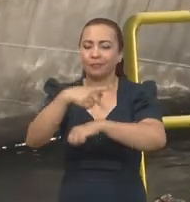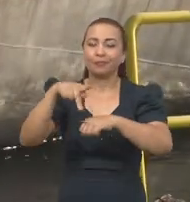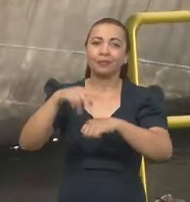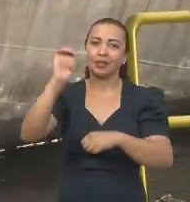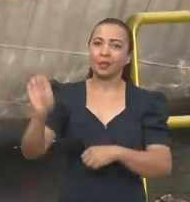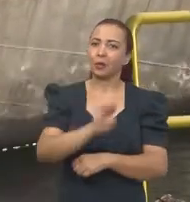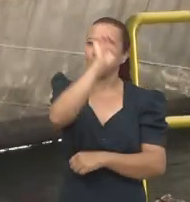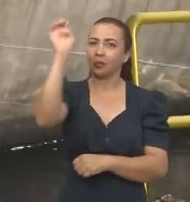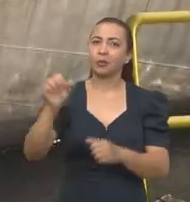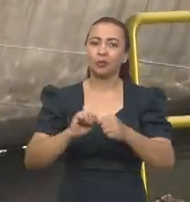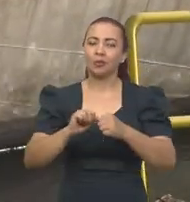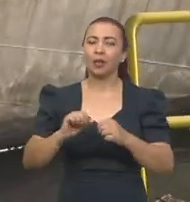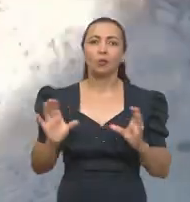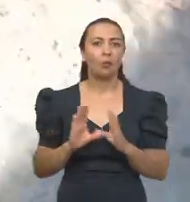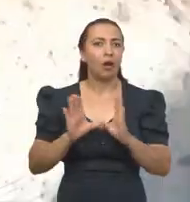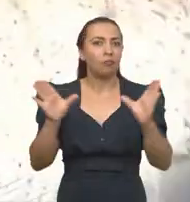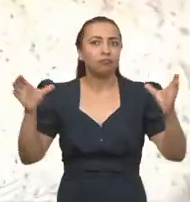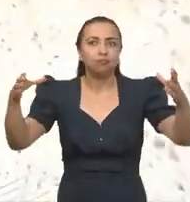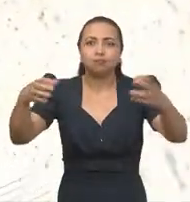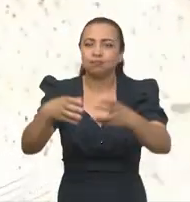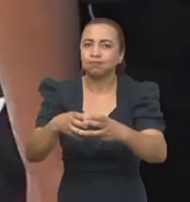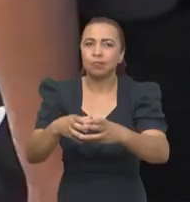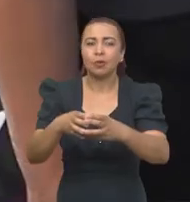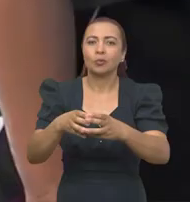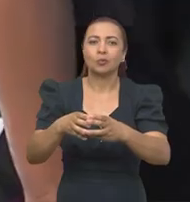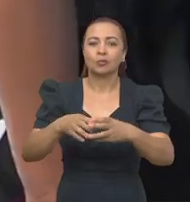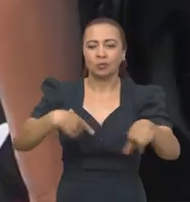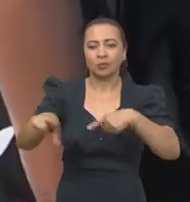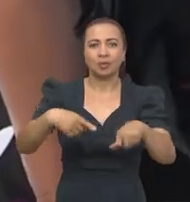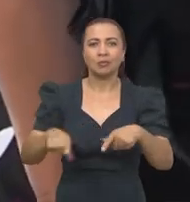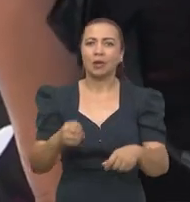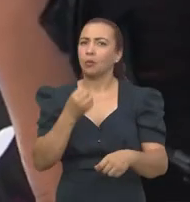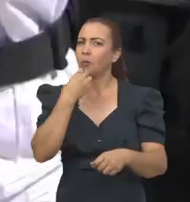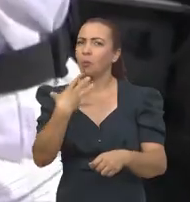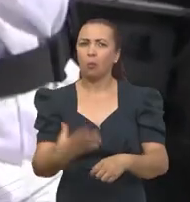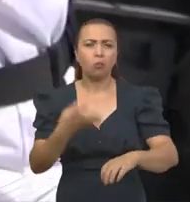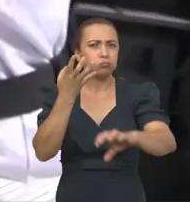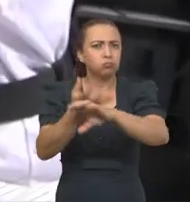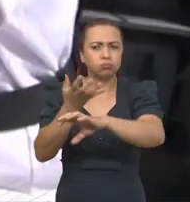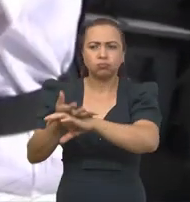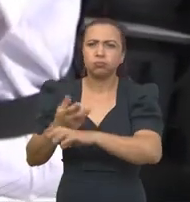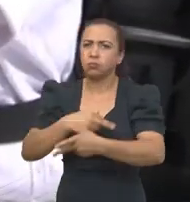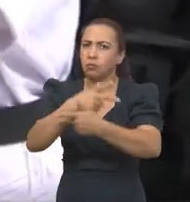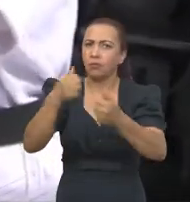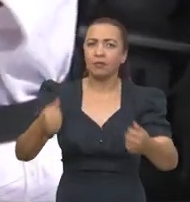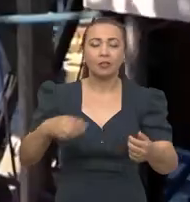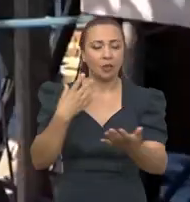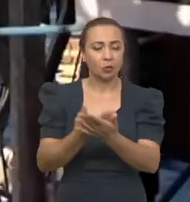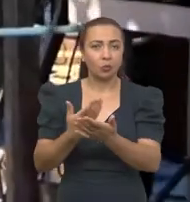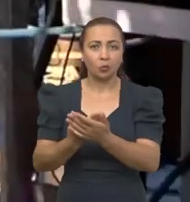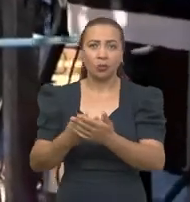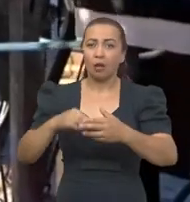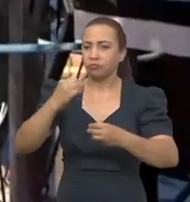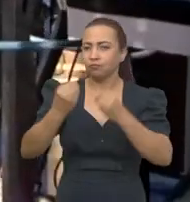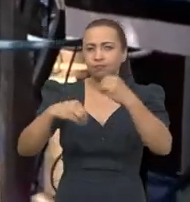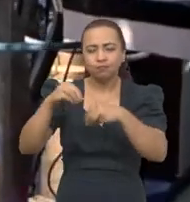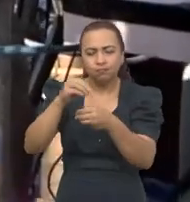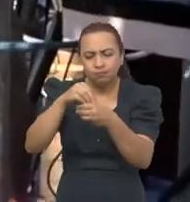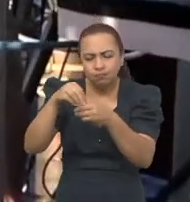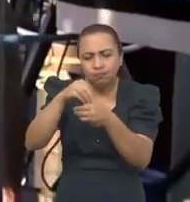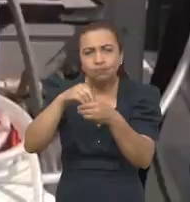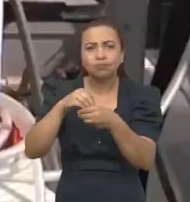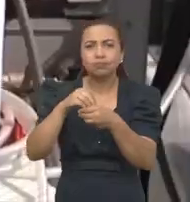dão forma e uma grande equipe de trabalho multidisciplinar e a gente vai estudar o microbioma do